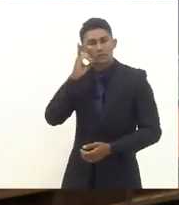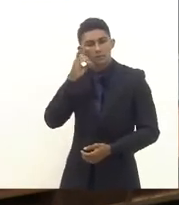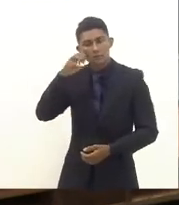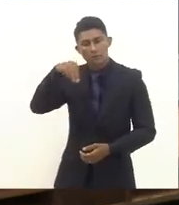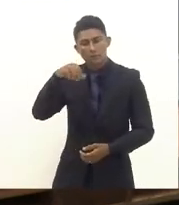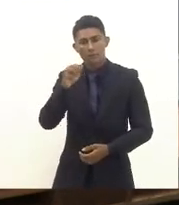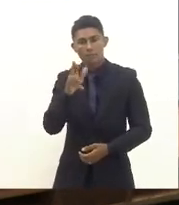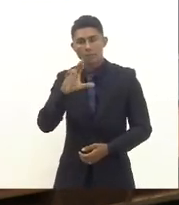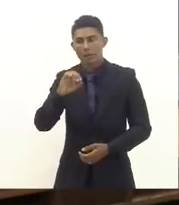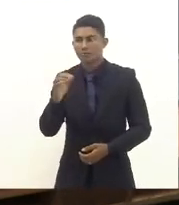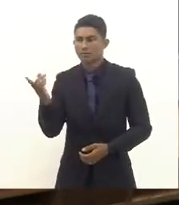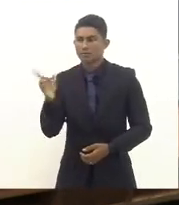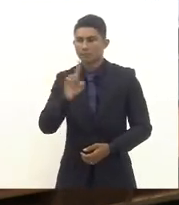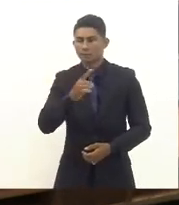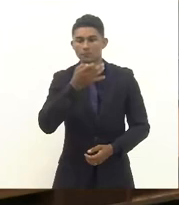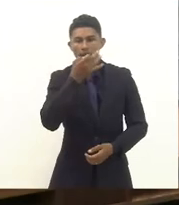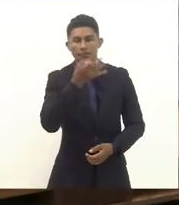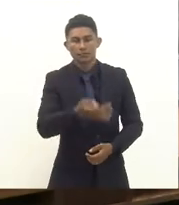de